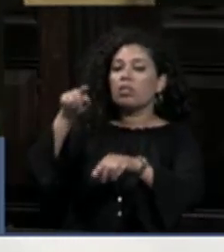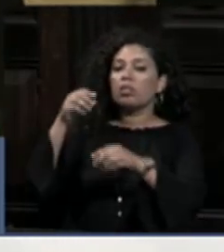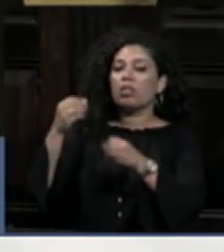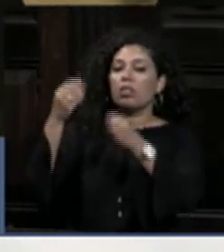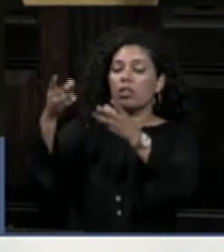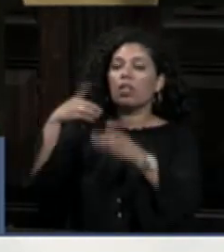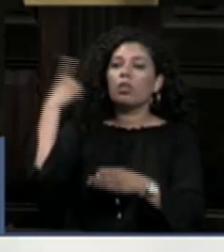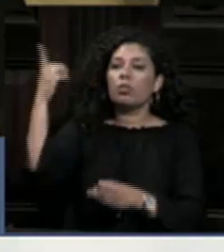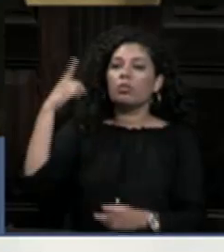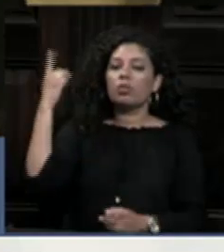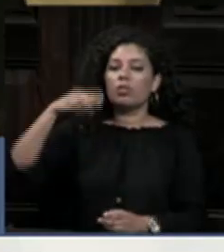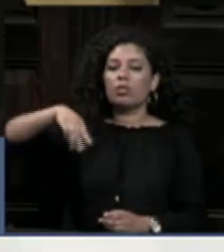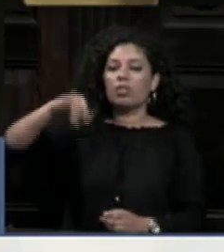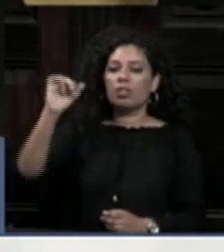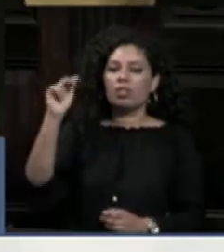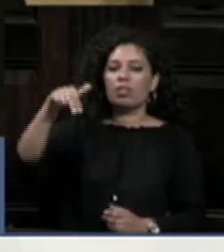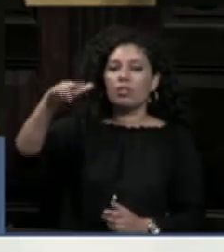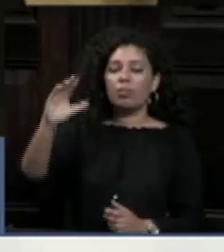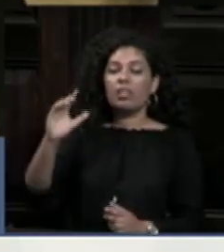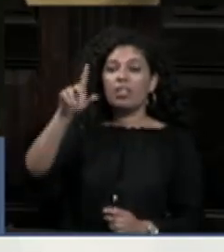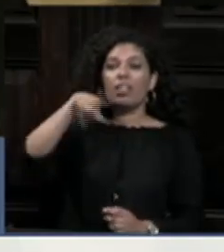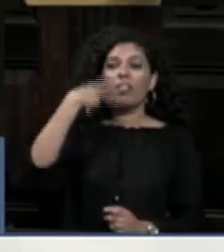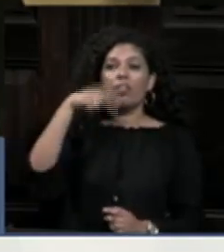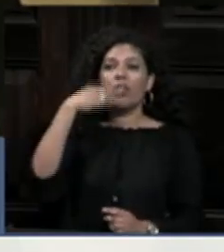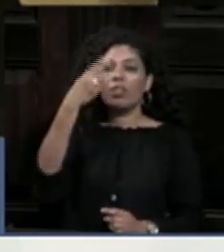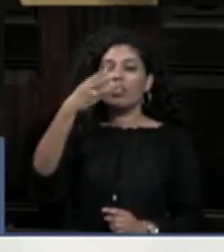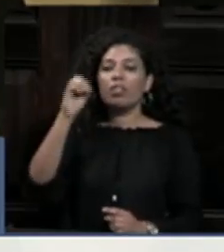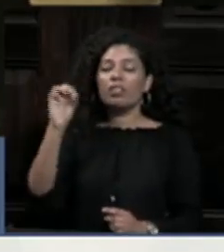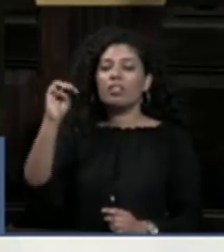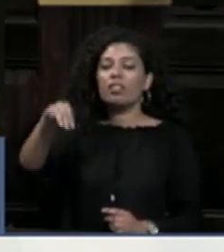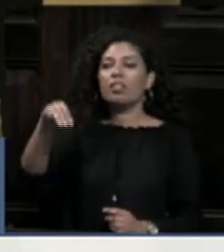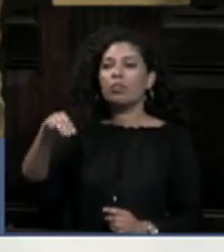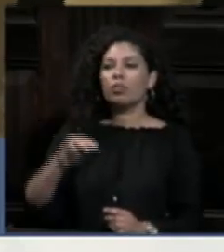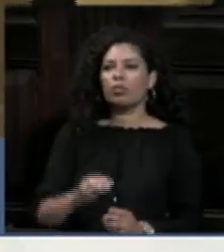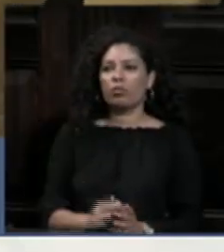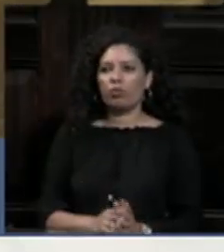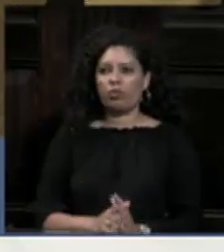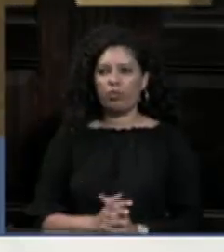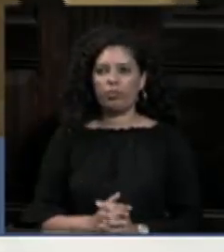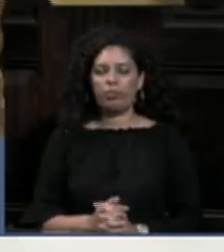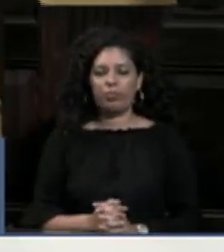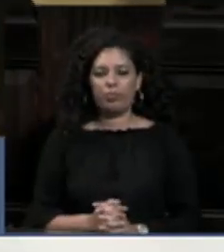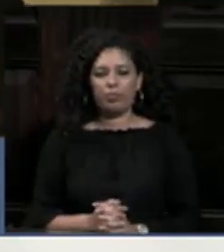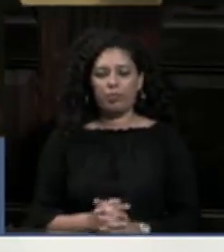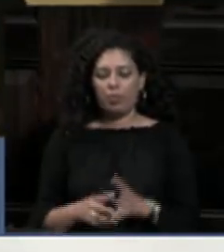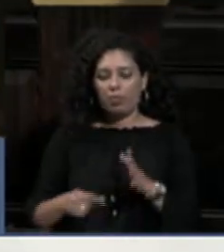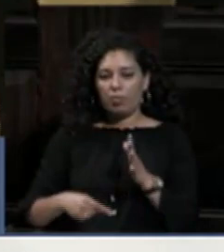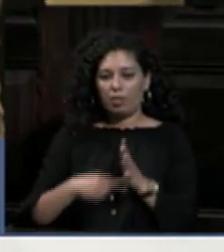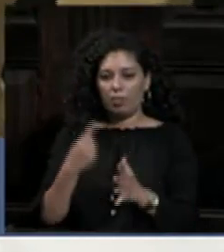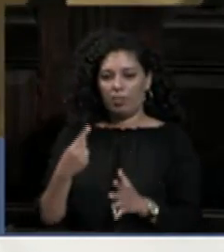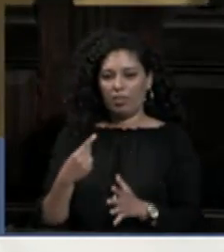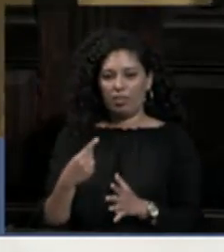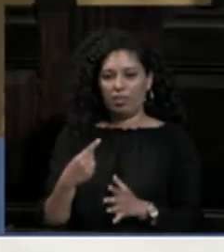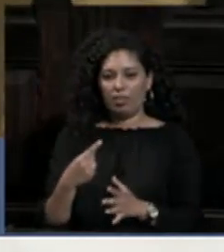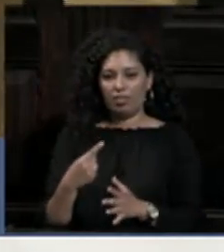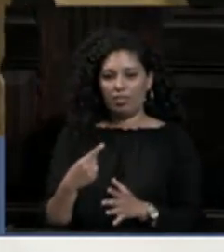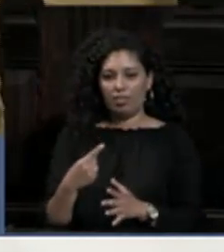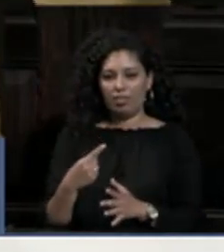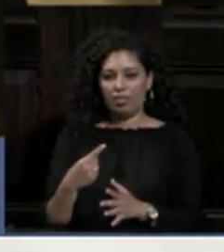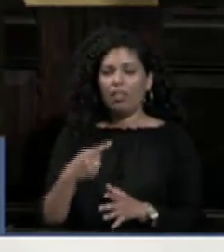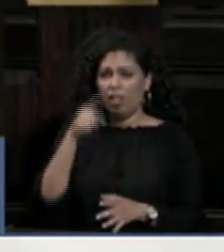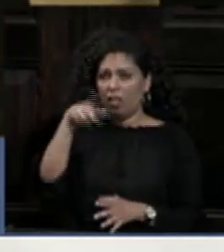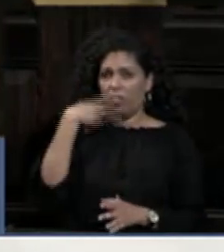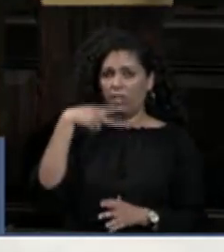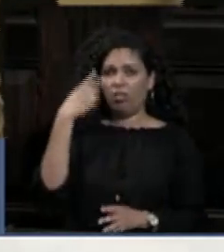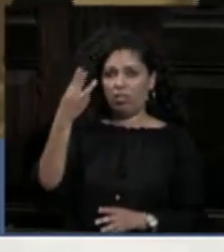que foi 30 minutos 30 - primeiro eu contei 30